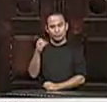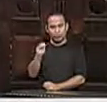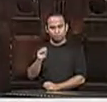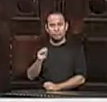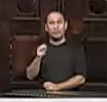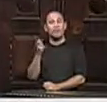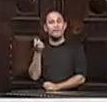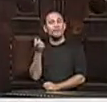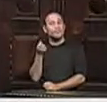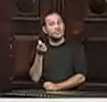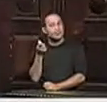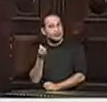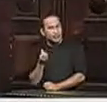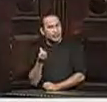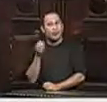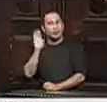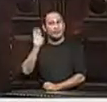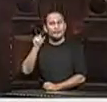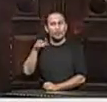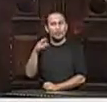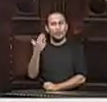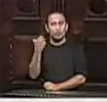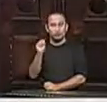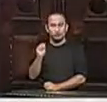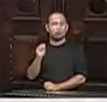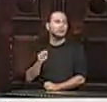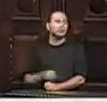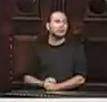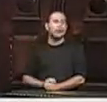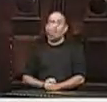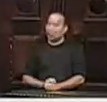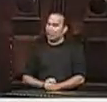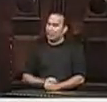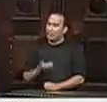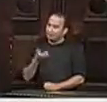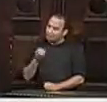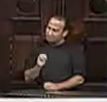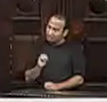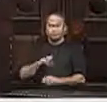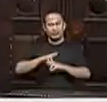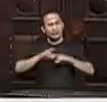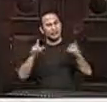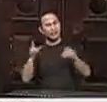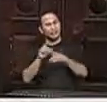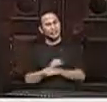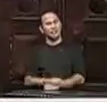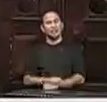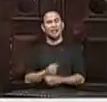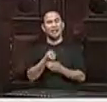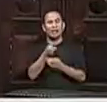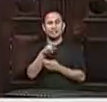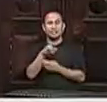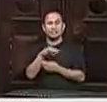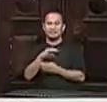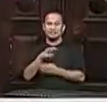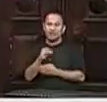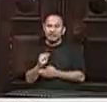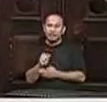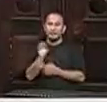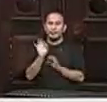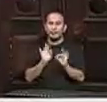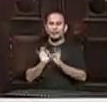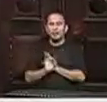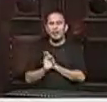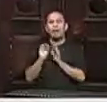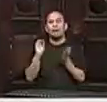de 26 bilhões de reais. Entre o déficit, a diferença entre despesas e receitas estimadas, mais os restos